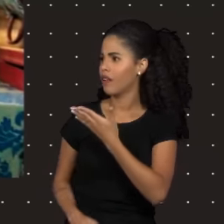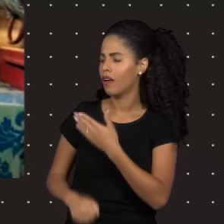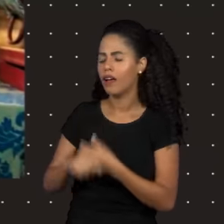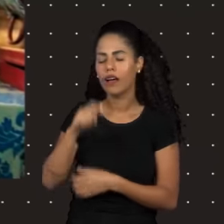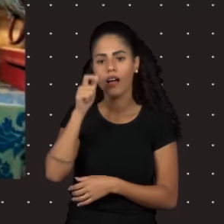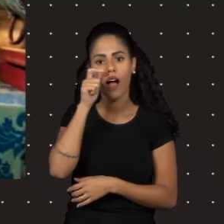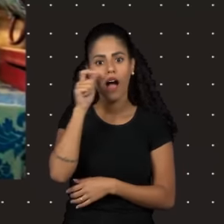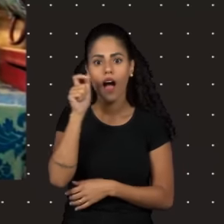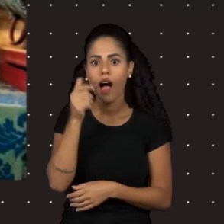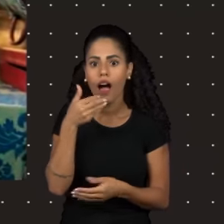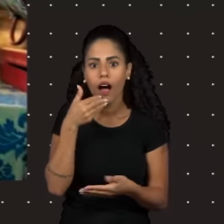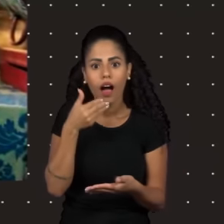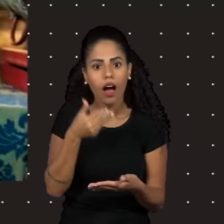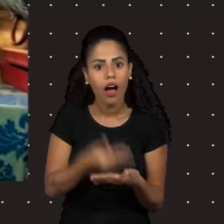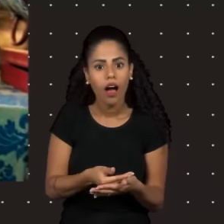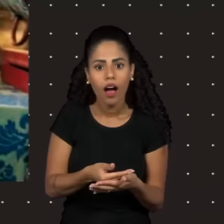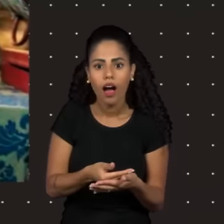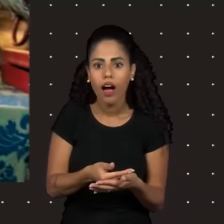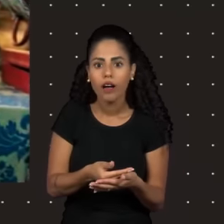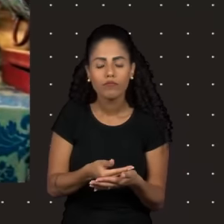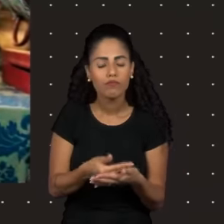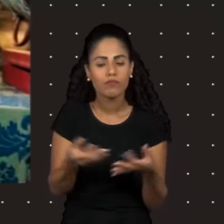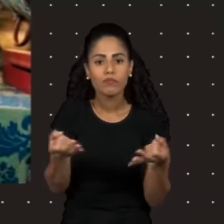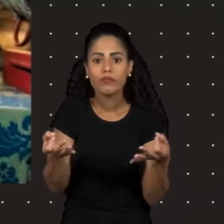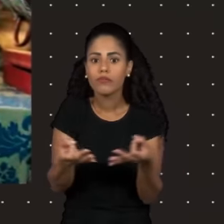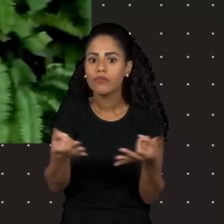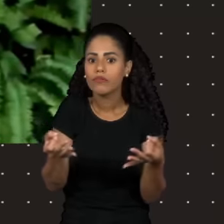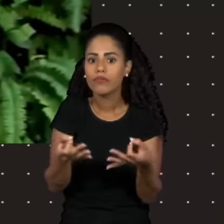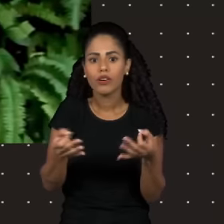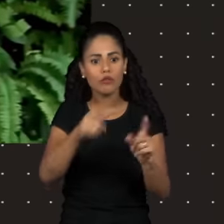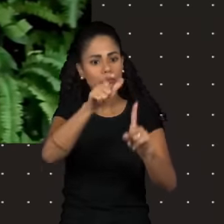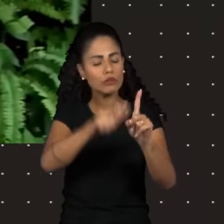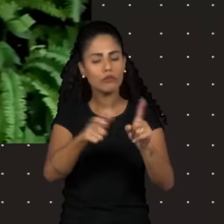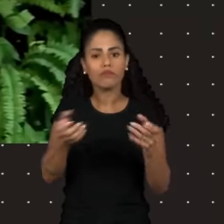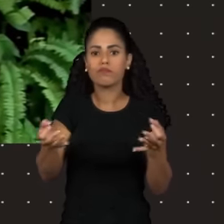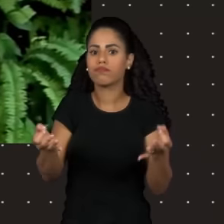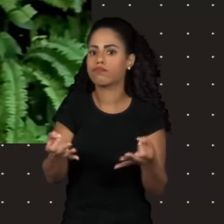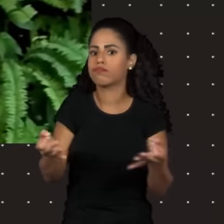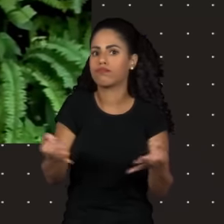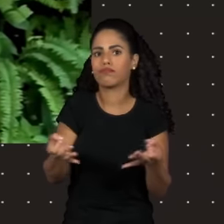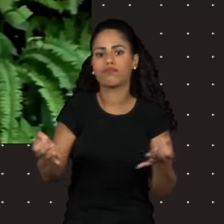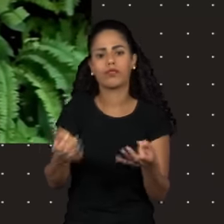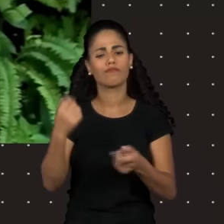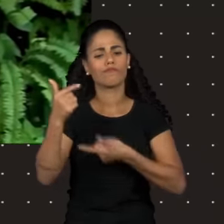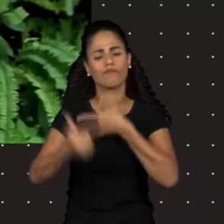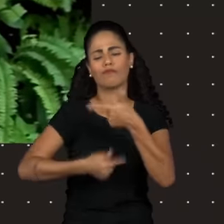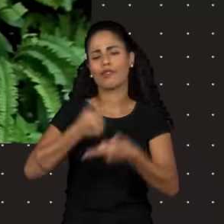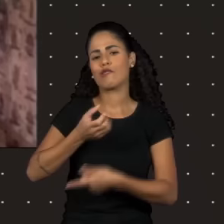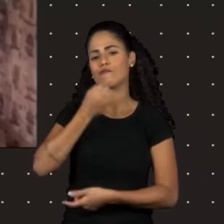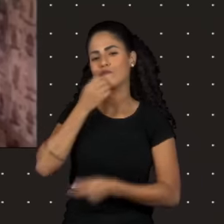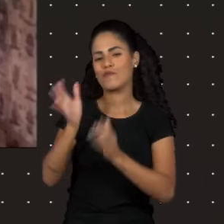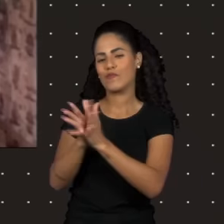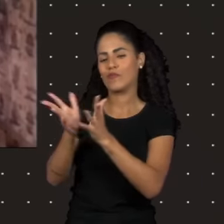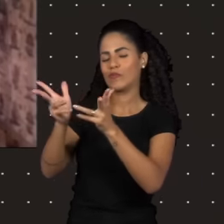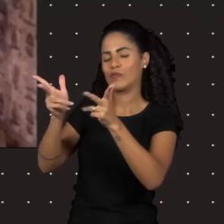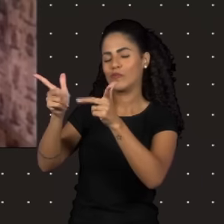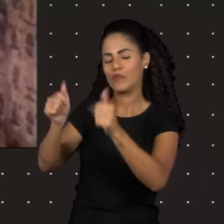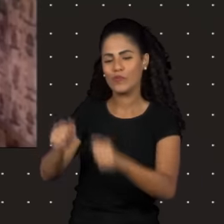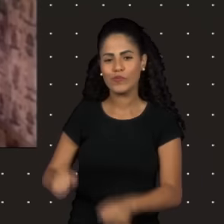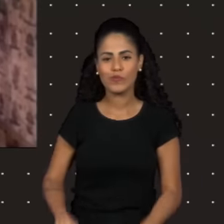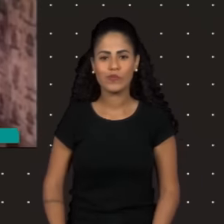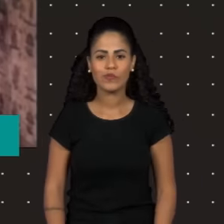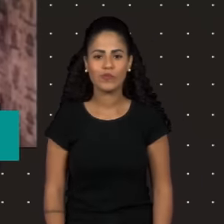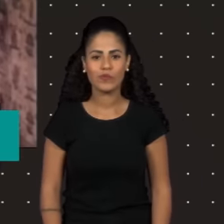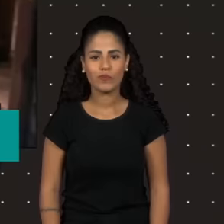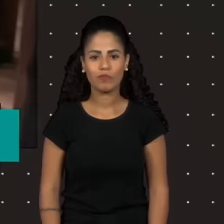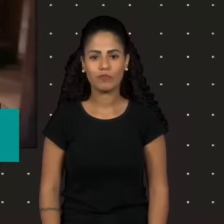era ela. Assim, ela era a Manuela e foi um trabalho maravilhoso.